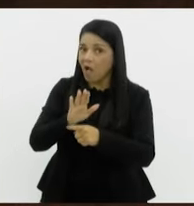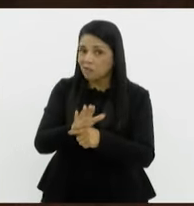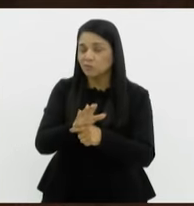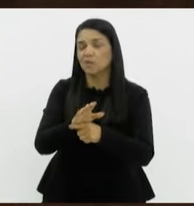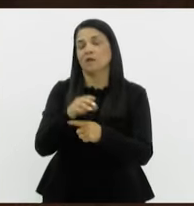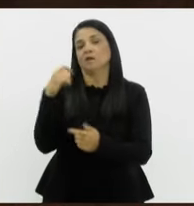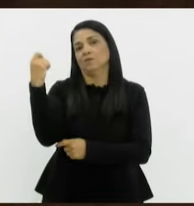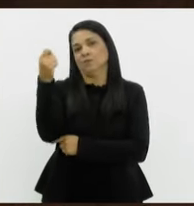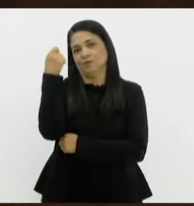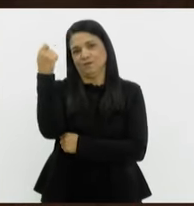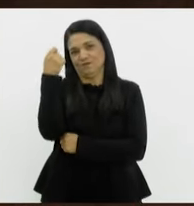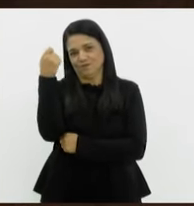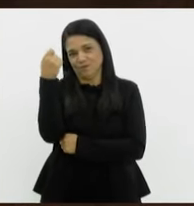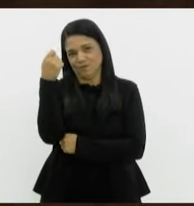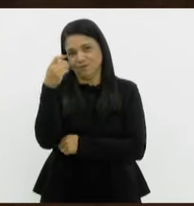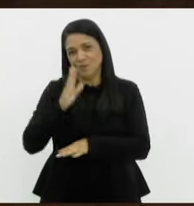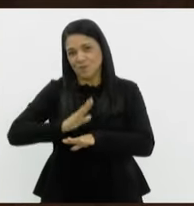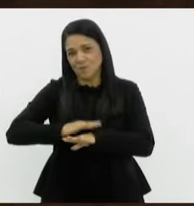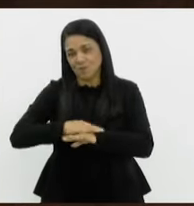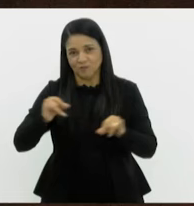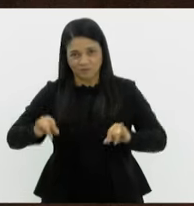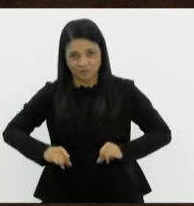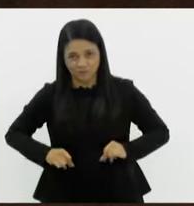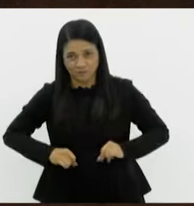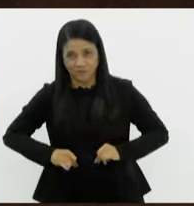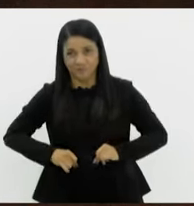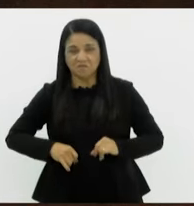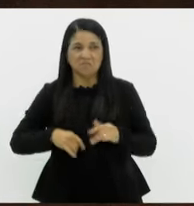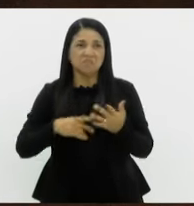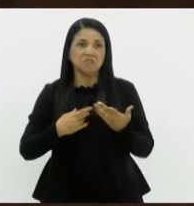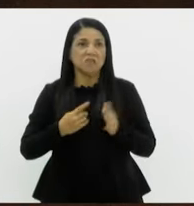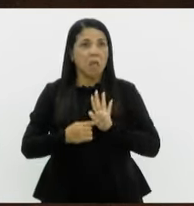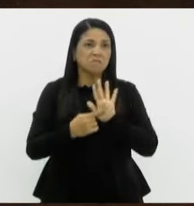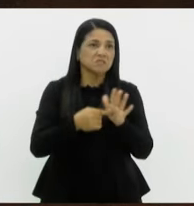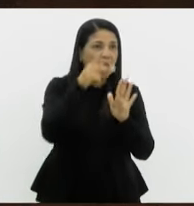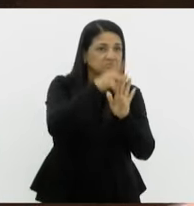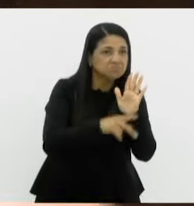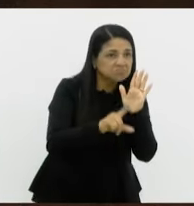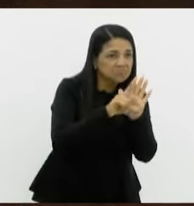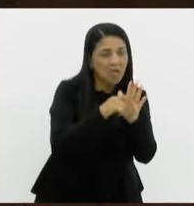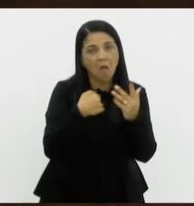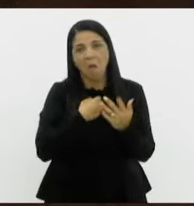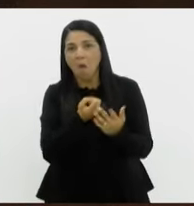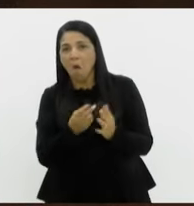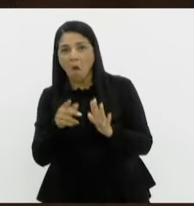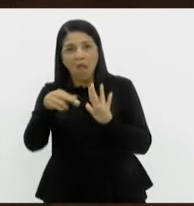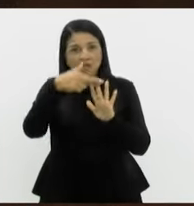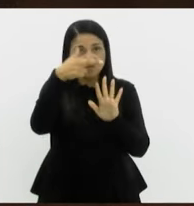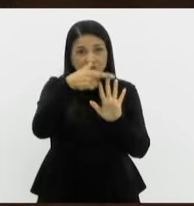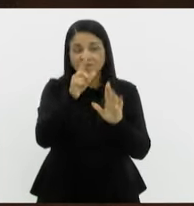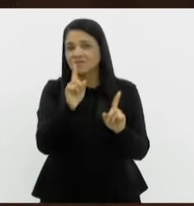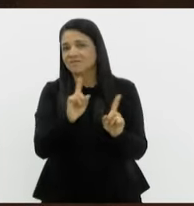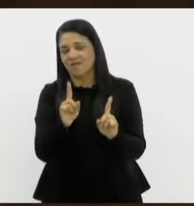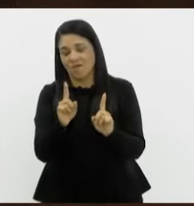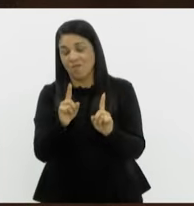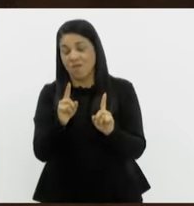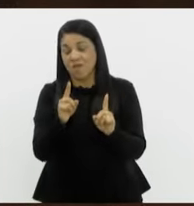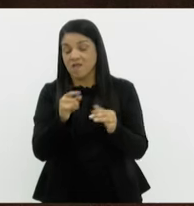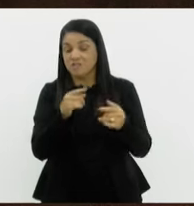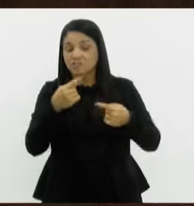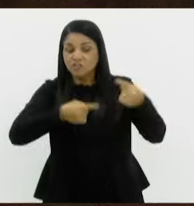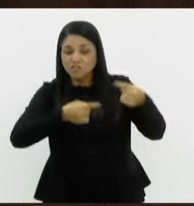Grande do Sul. Então, ao invés de apresentar um projeto de resolução, um projeto de lei, o deputado Luiz Paulo levou a discussão ao plenário,